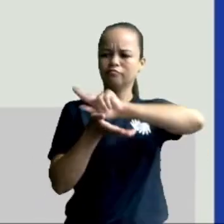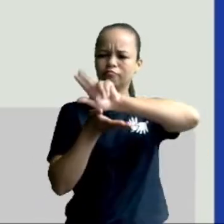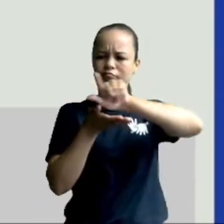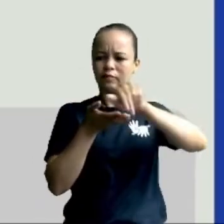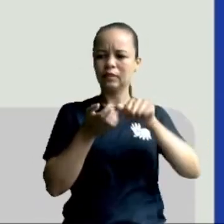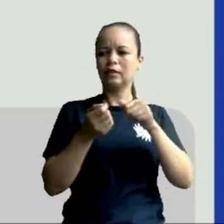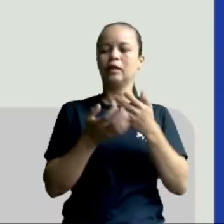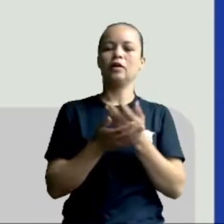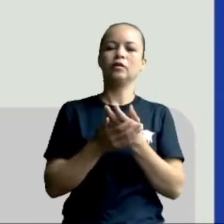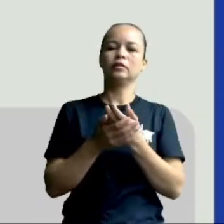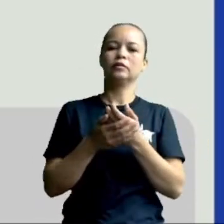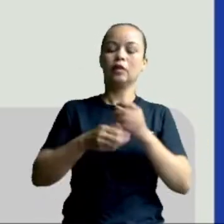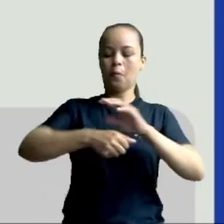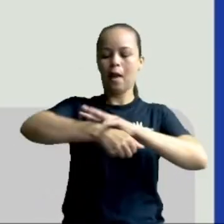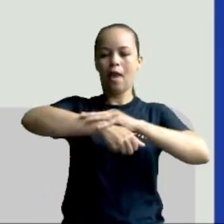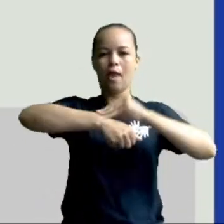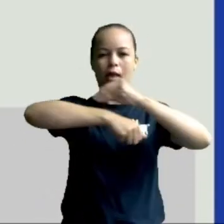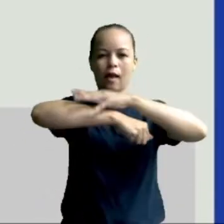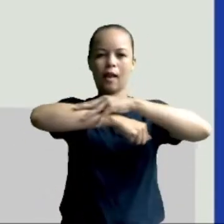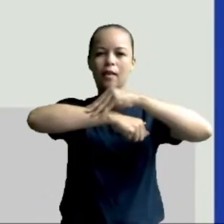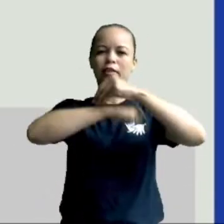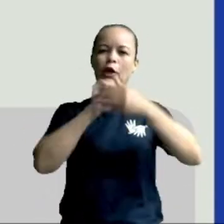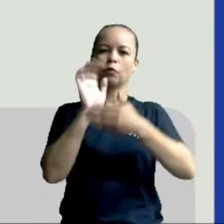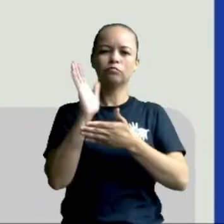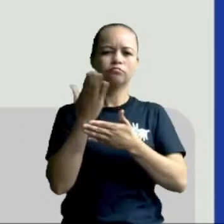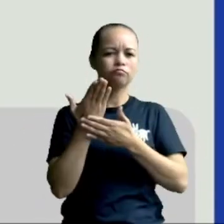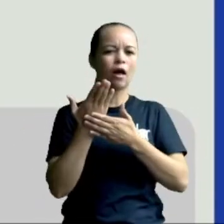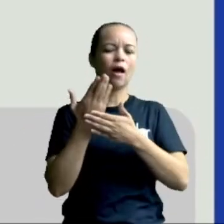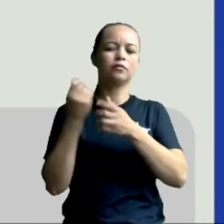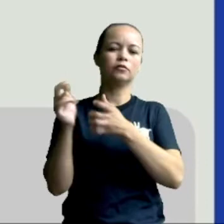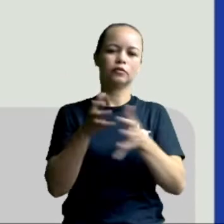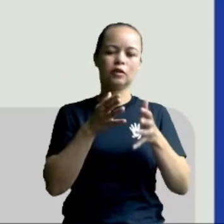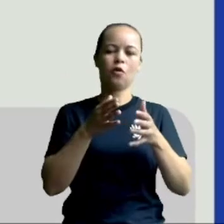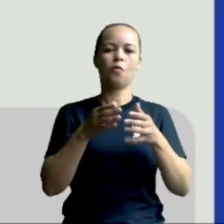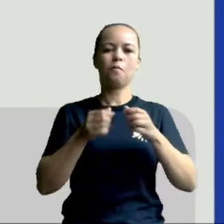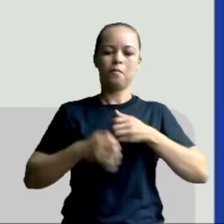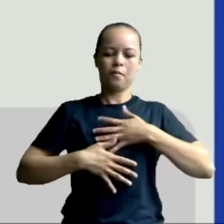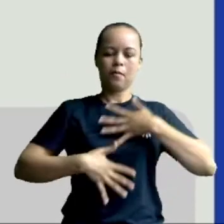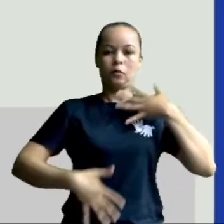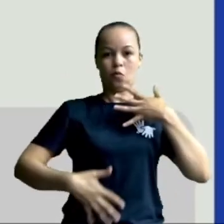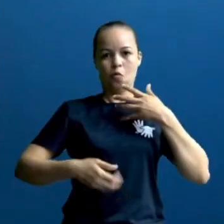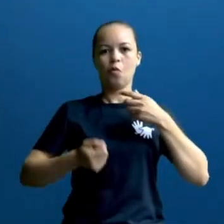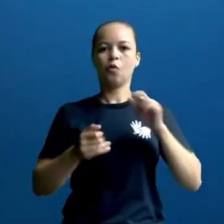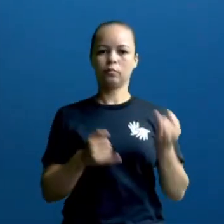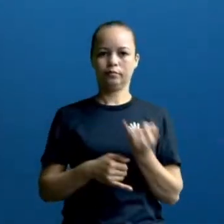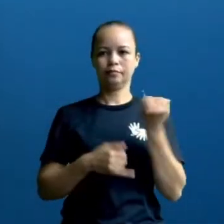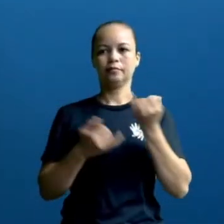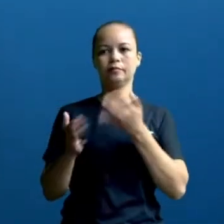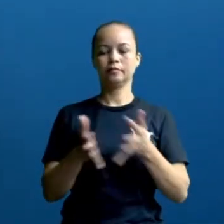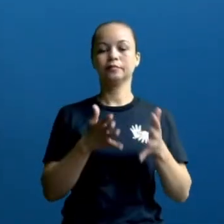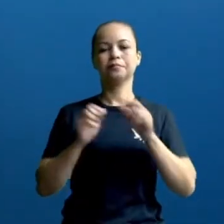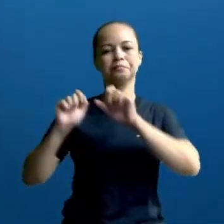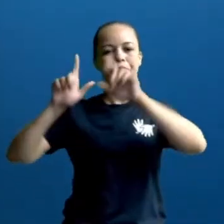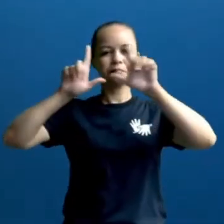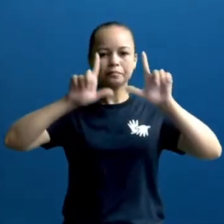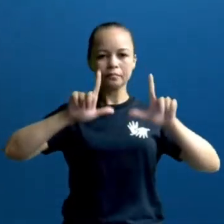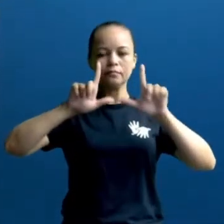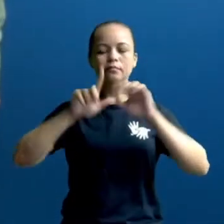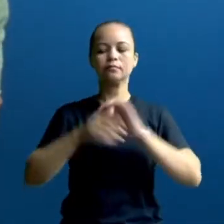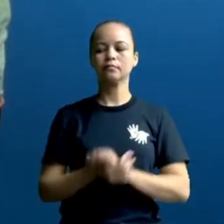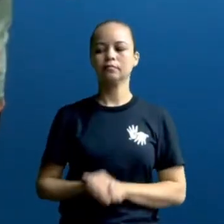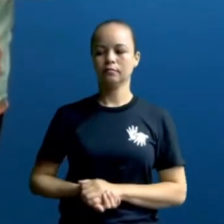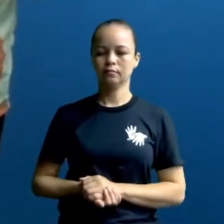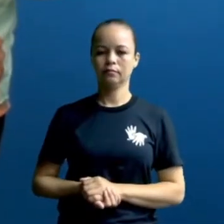órgão do nosso corpo. Perfeito, gente? Volta aqui comigo, produção, e vamos para o nosso próximo slide, para que a gente não possa perder